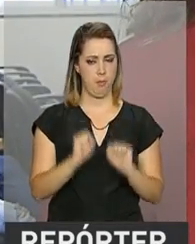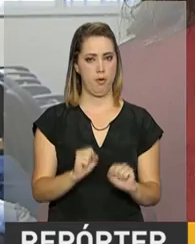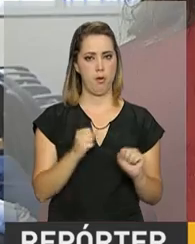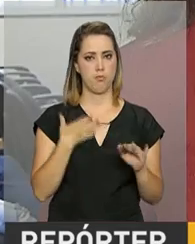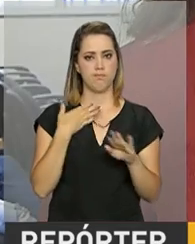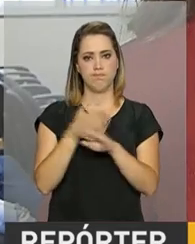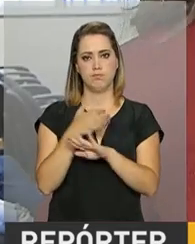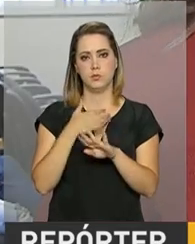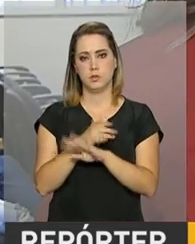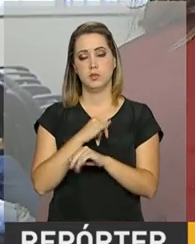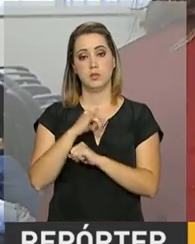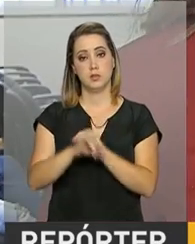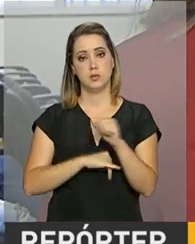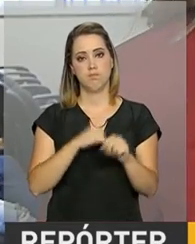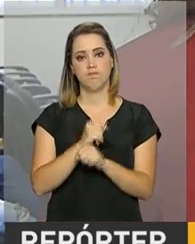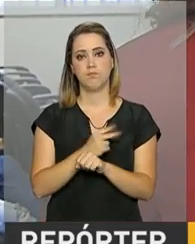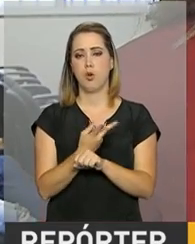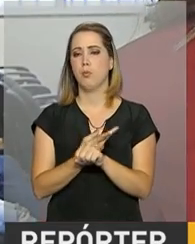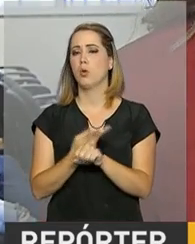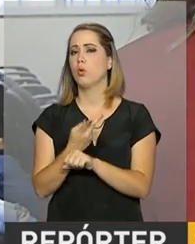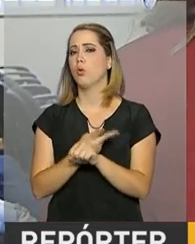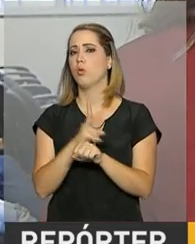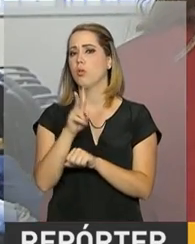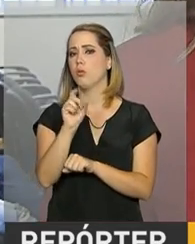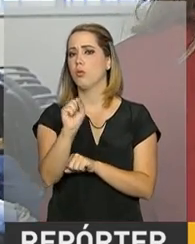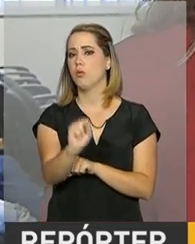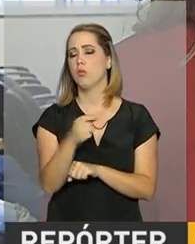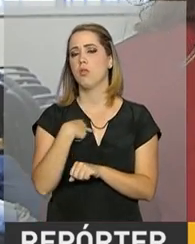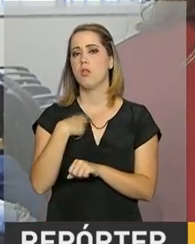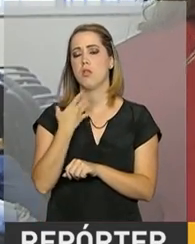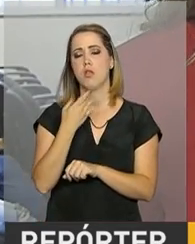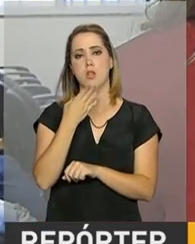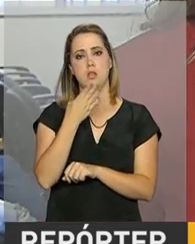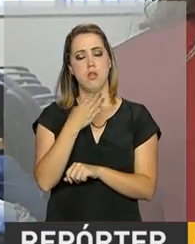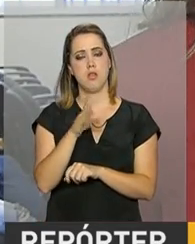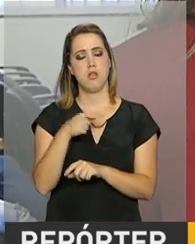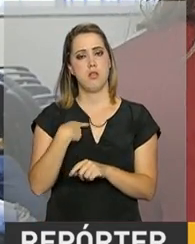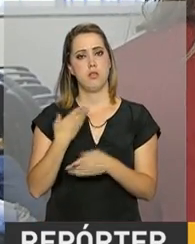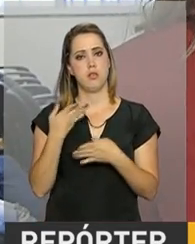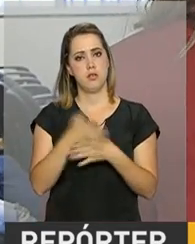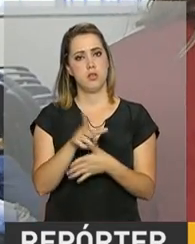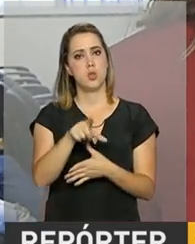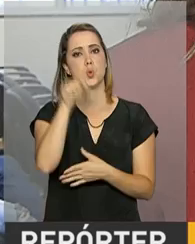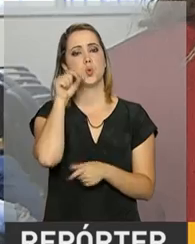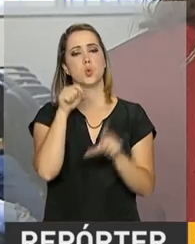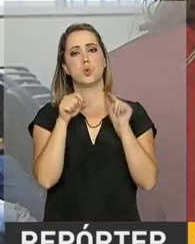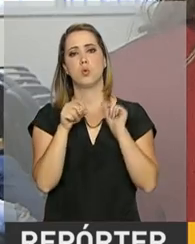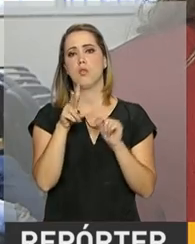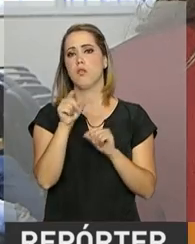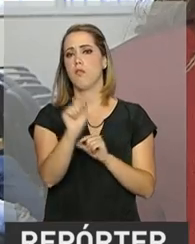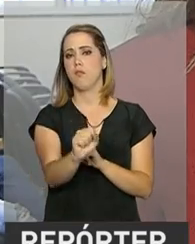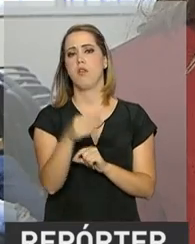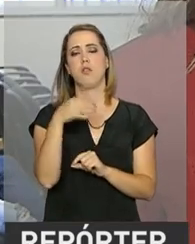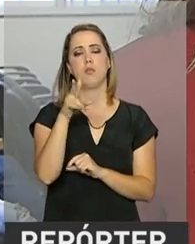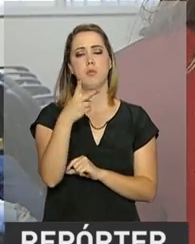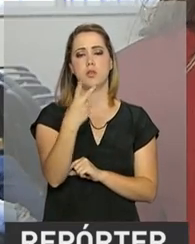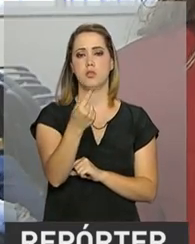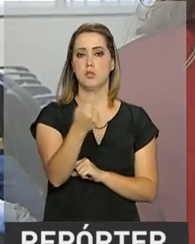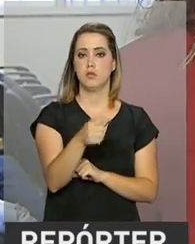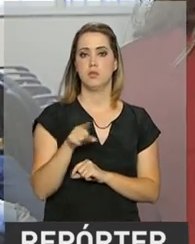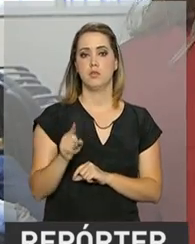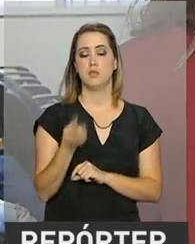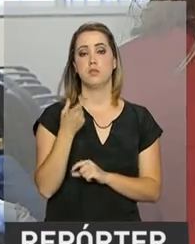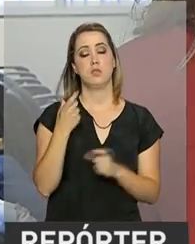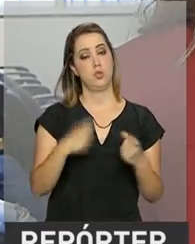acessar o site, pesquisar e se candidatar a vagas disponíveis. São mais de 27 mil vagas